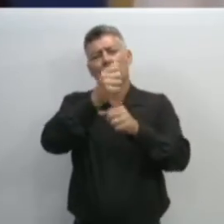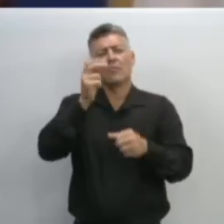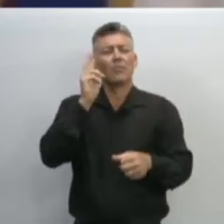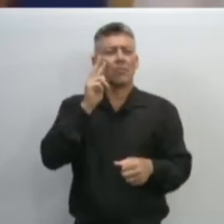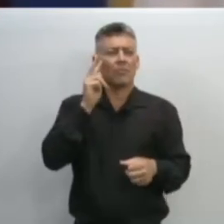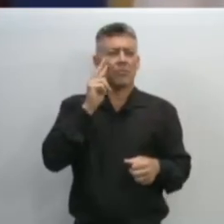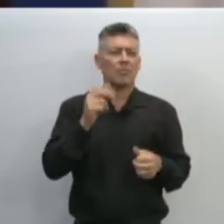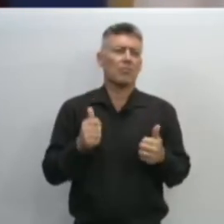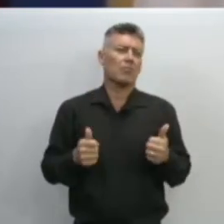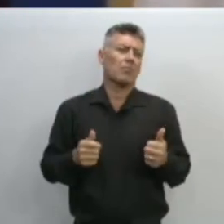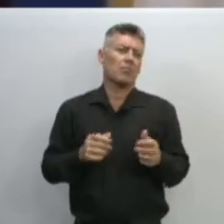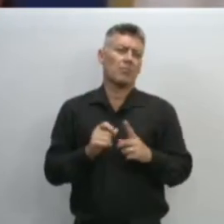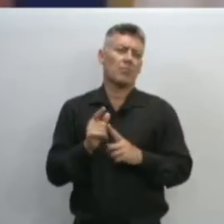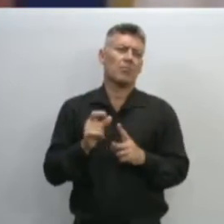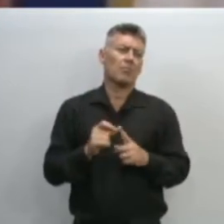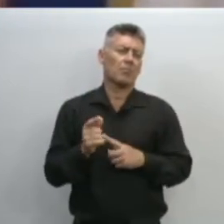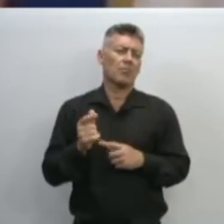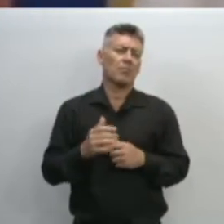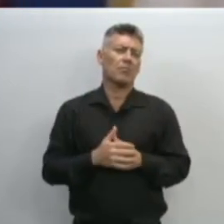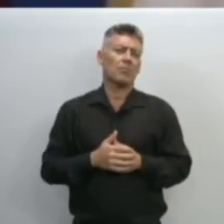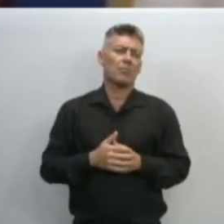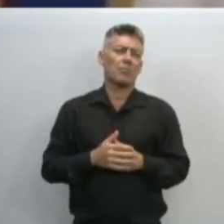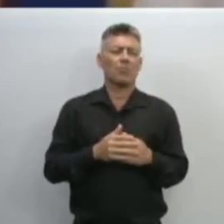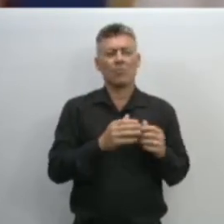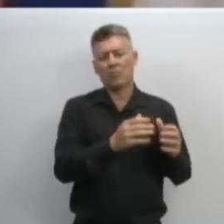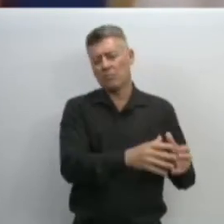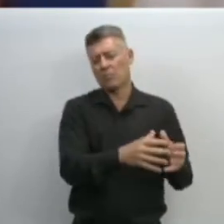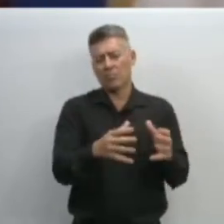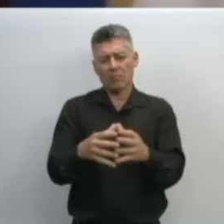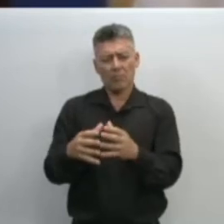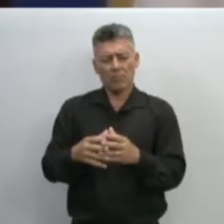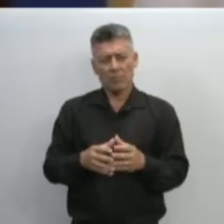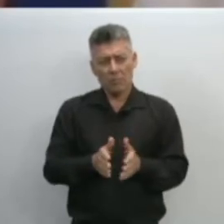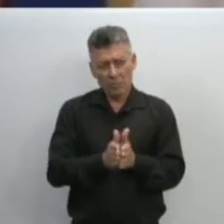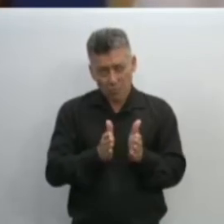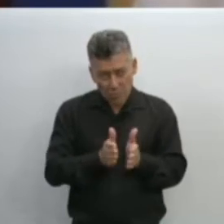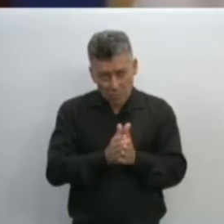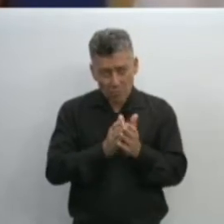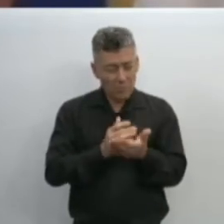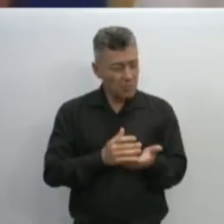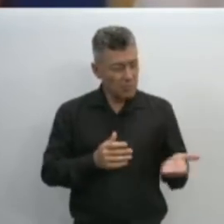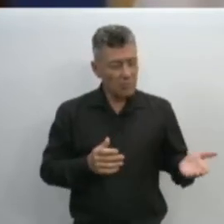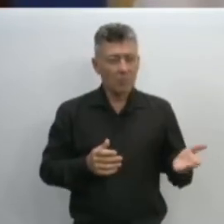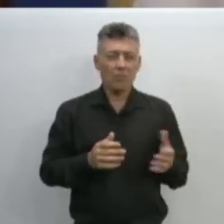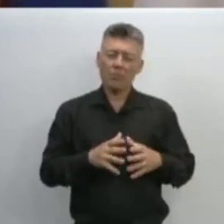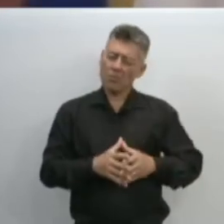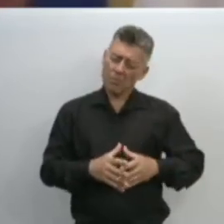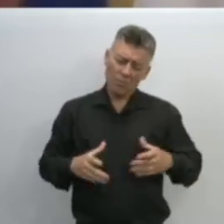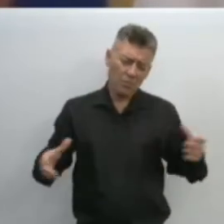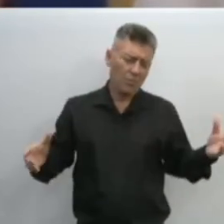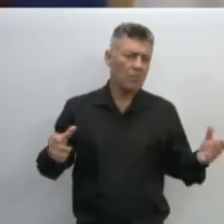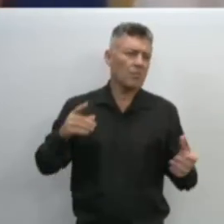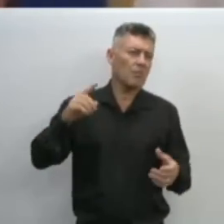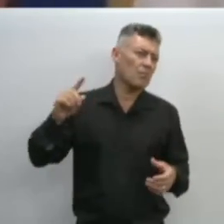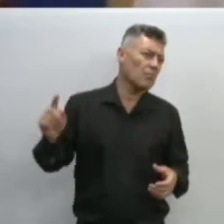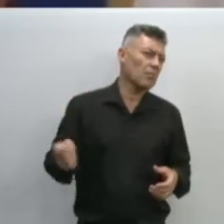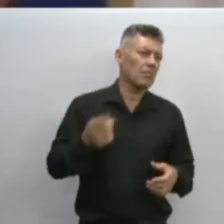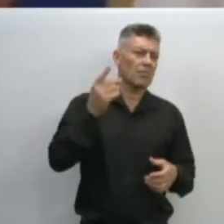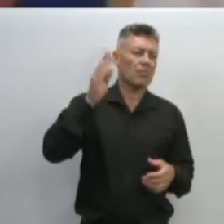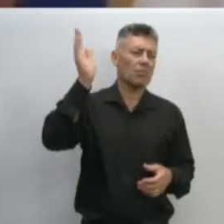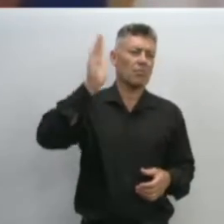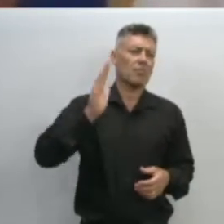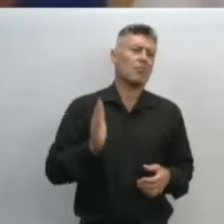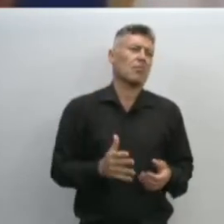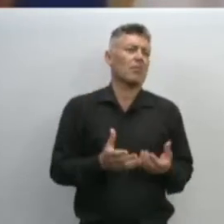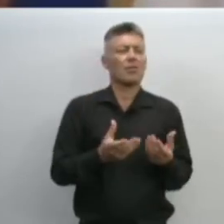histórico, poderiam dar lugar a conjuntos habitacionais para a população de baixa renda, que é uma necessidade gigante. São milhões de brasileiros e